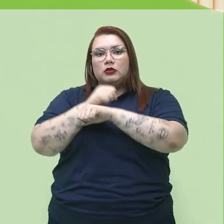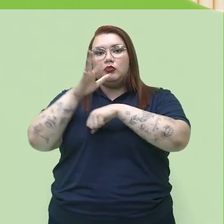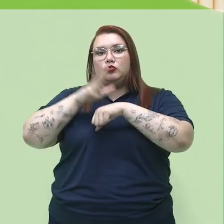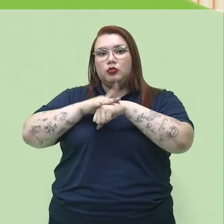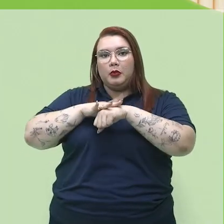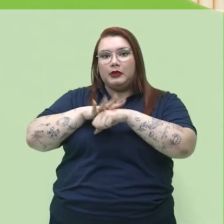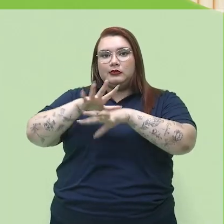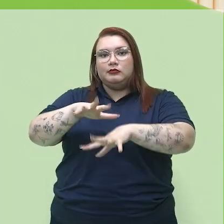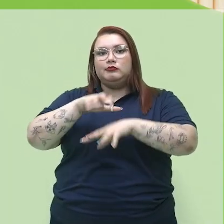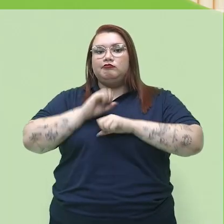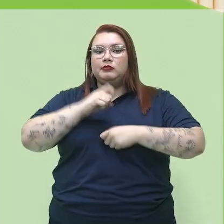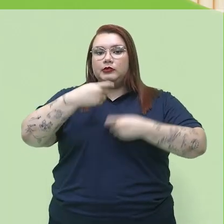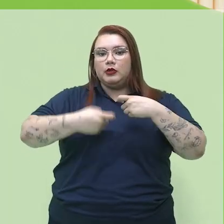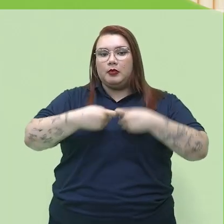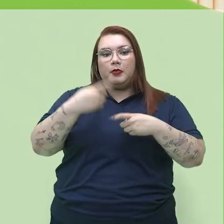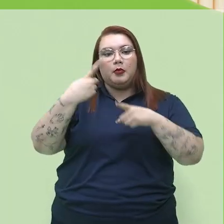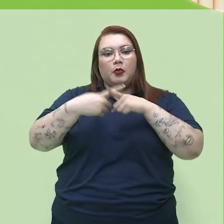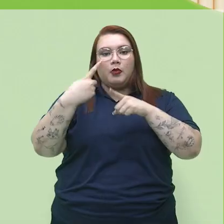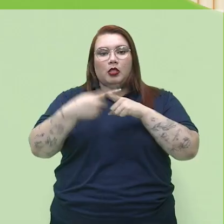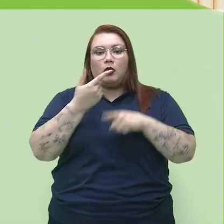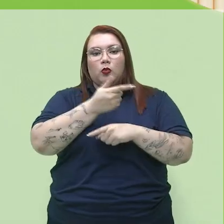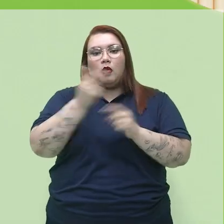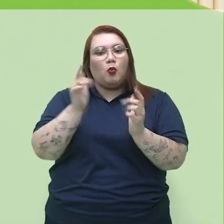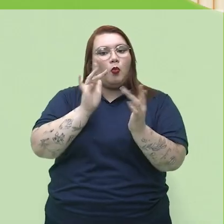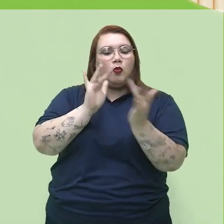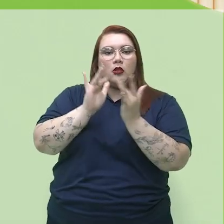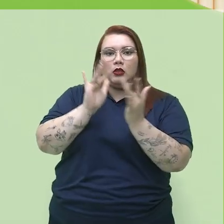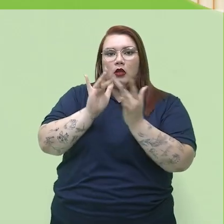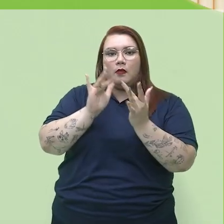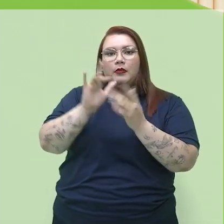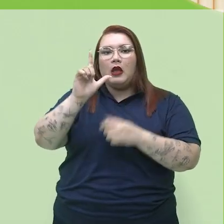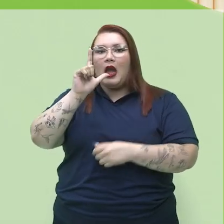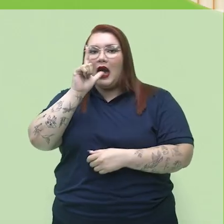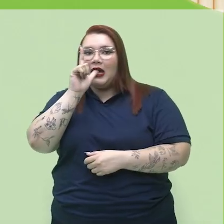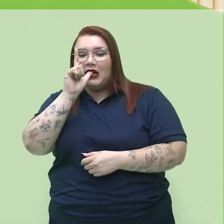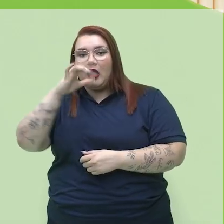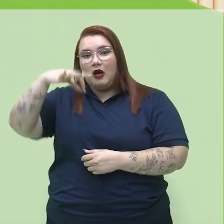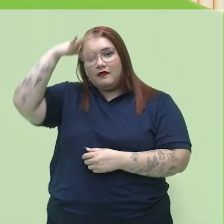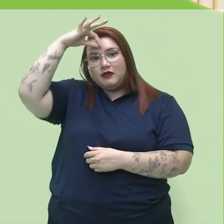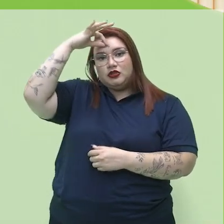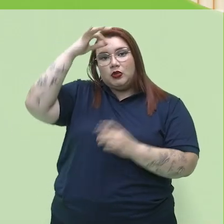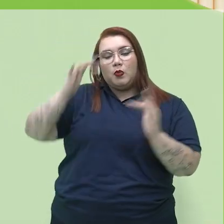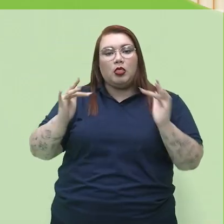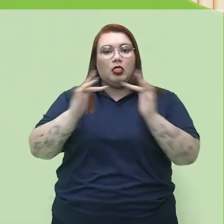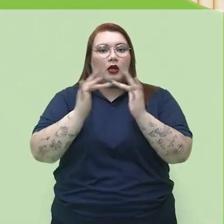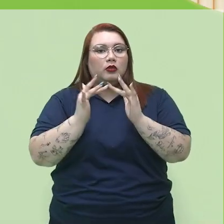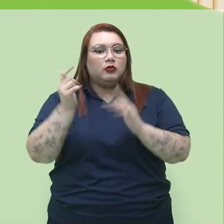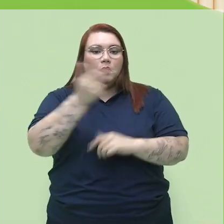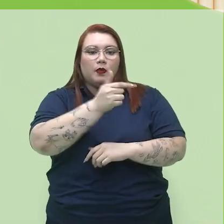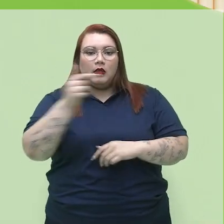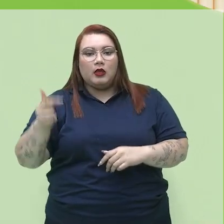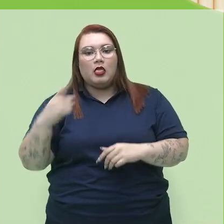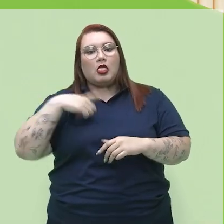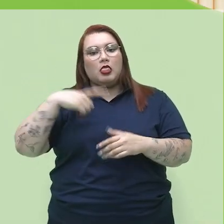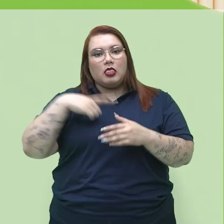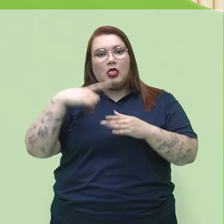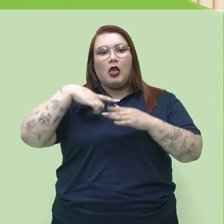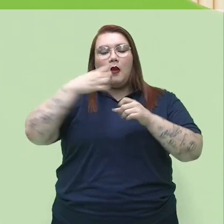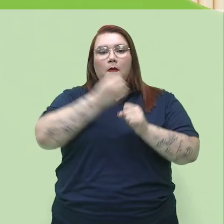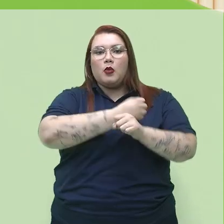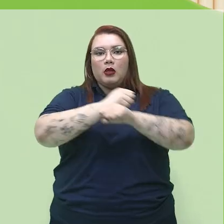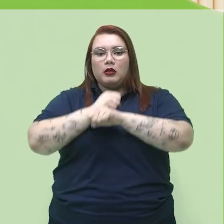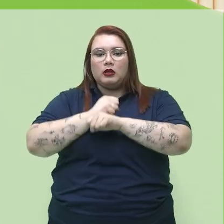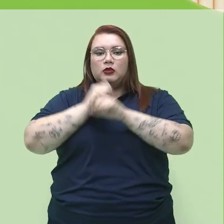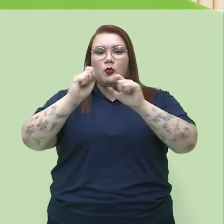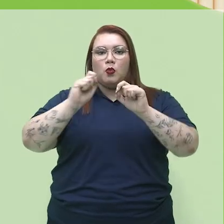nos protegem das ISTs. Isso porque impede o contato direto com os órgãos genitais, barrando,